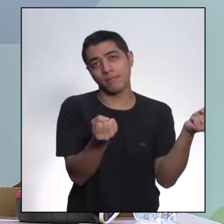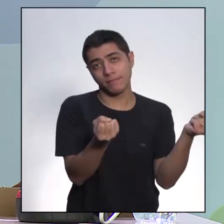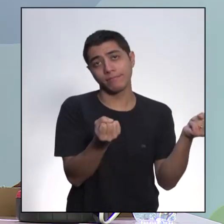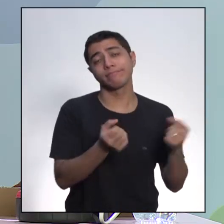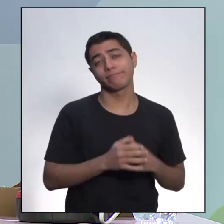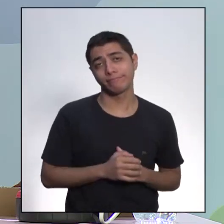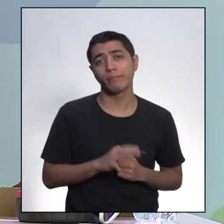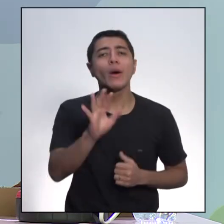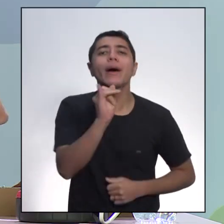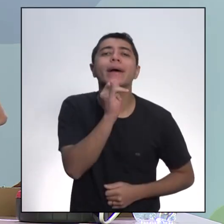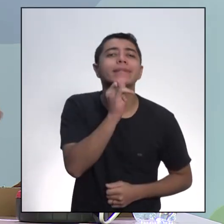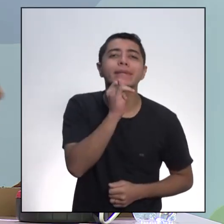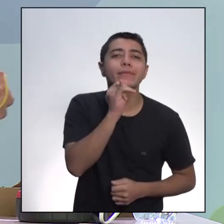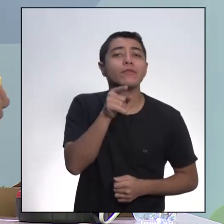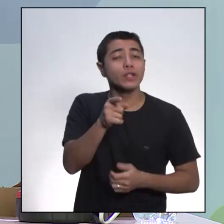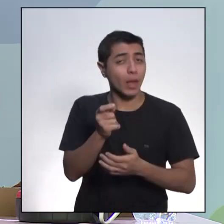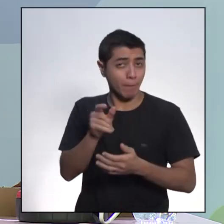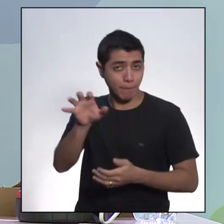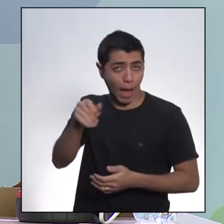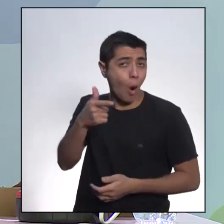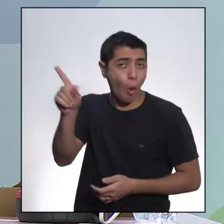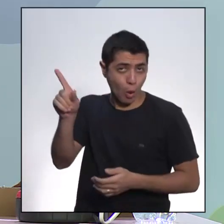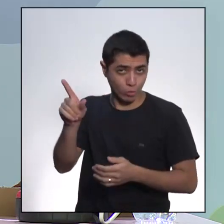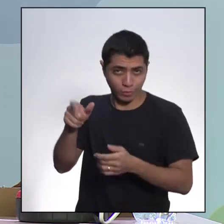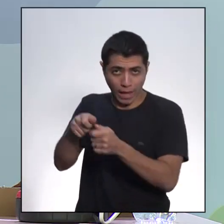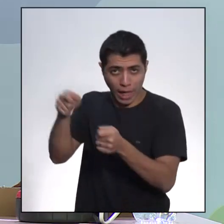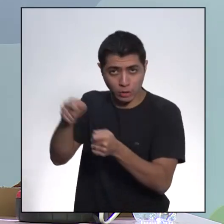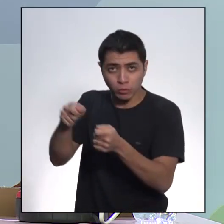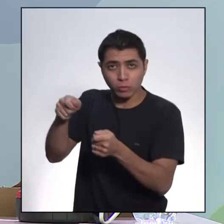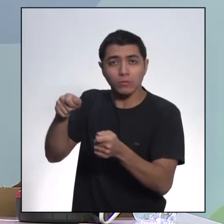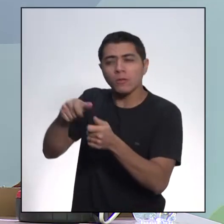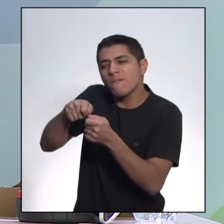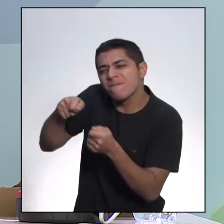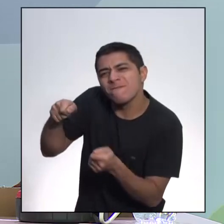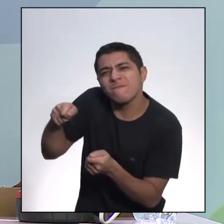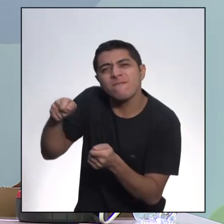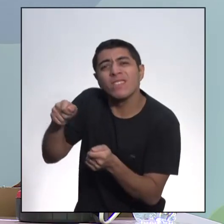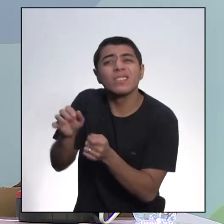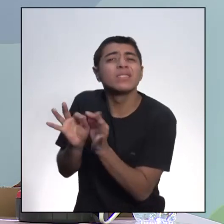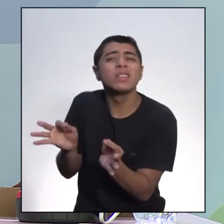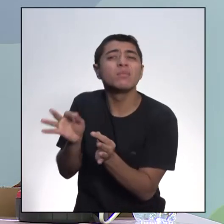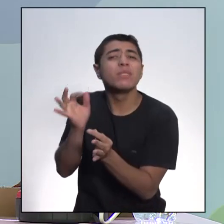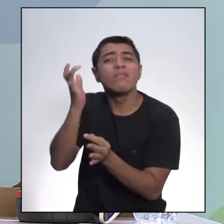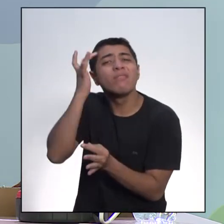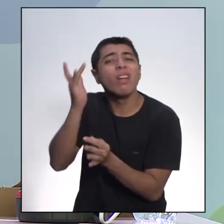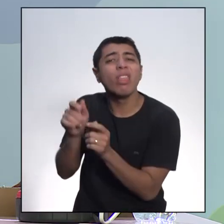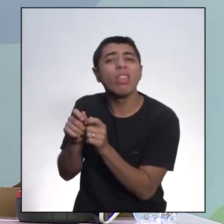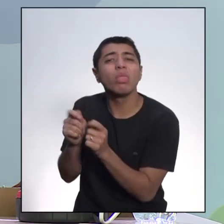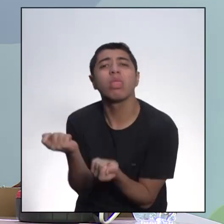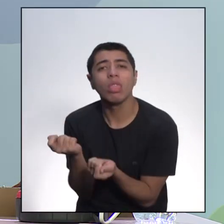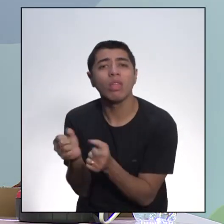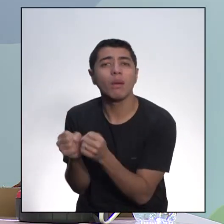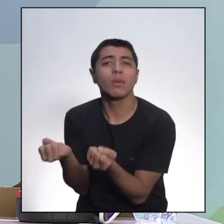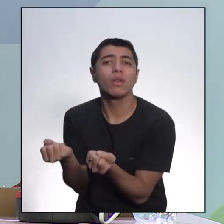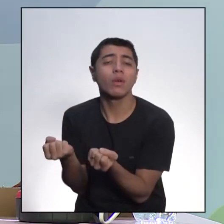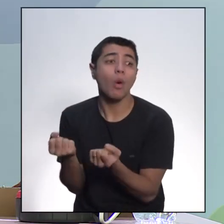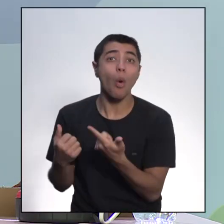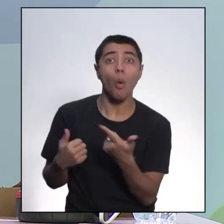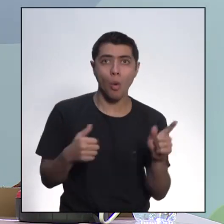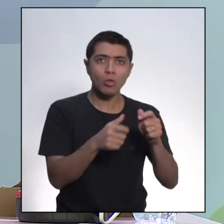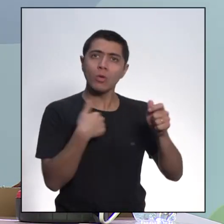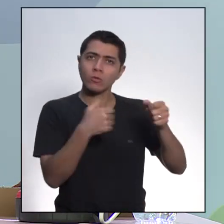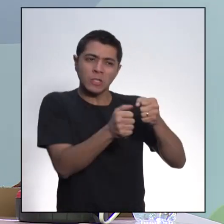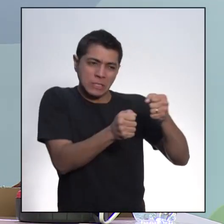e ele arrebentou. Mas você fala, mas é elástico do mesmo jeito. E eu já peguei um elástico, vou esticando, esticando e ele resiste. O material tem